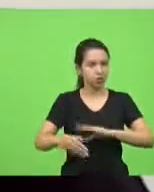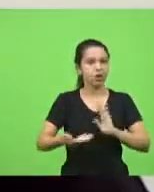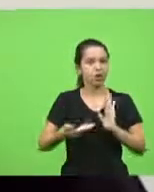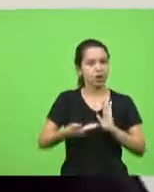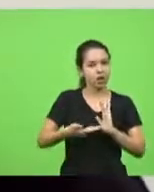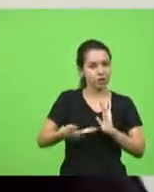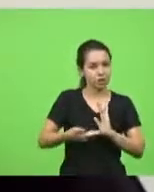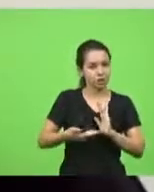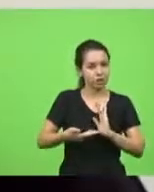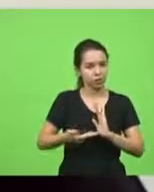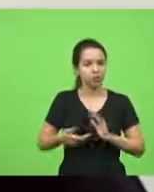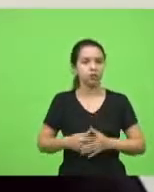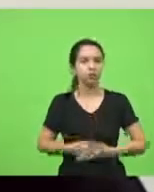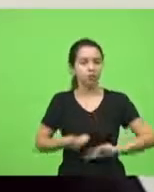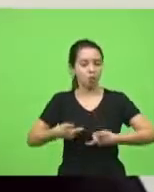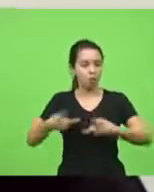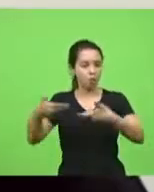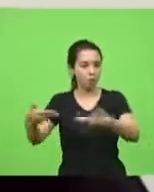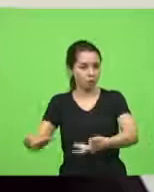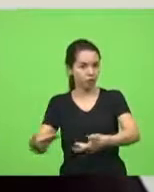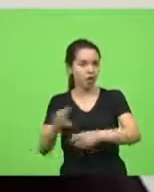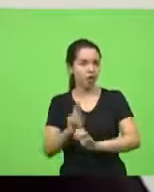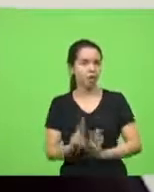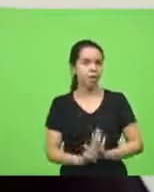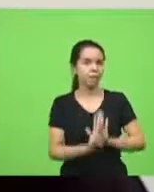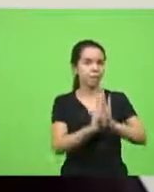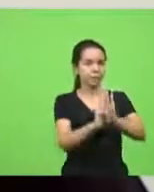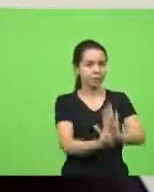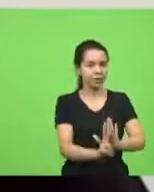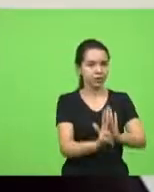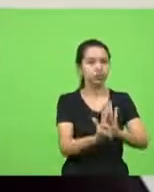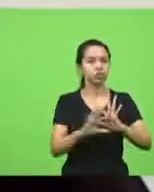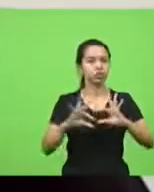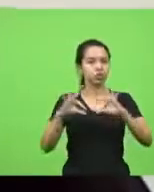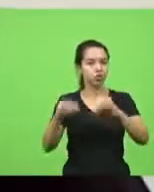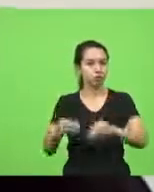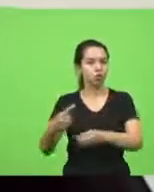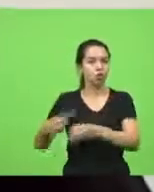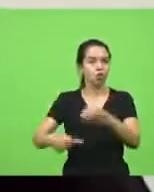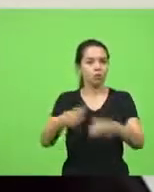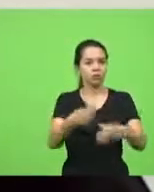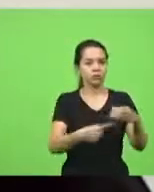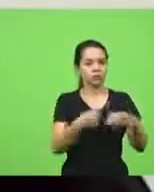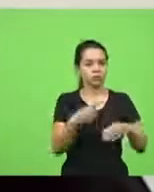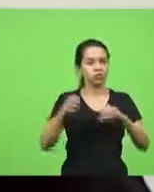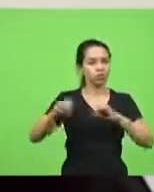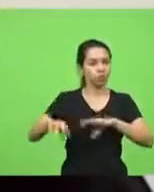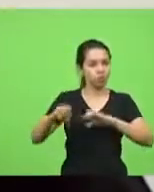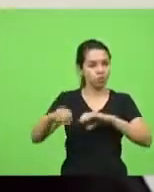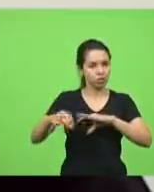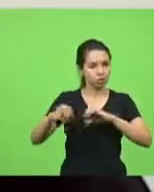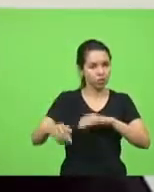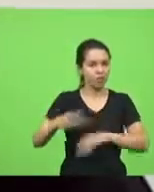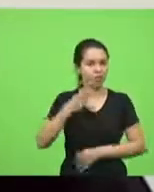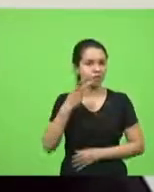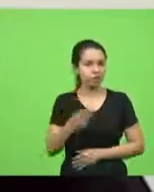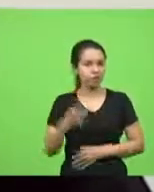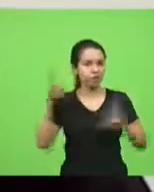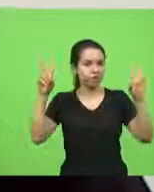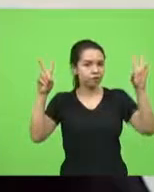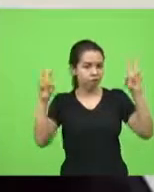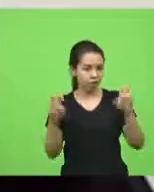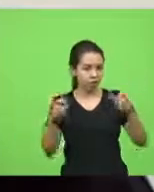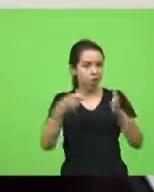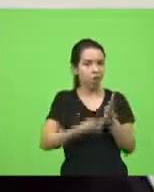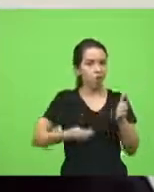Deputados, me convidando, representando todas as comissões de educação para falar da luta pela